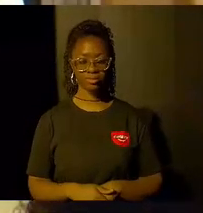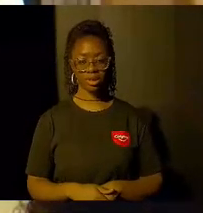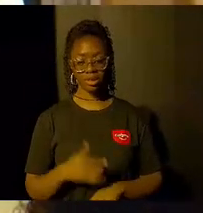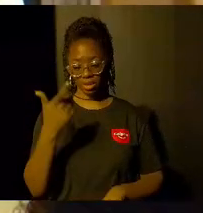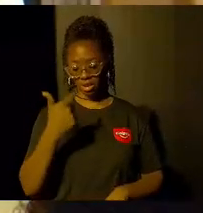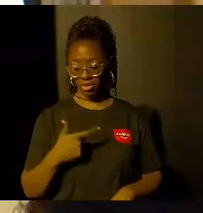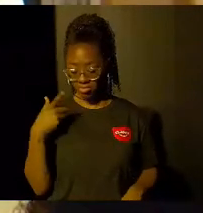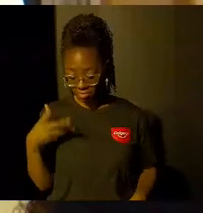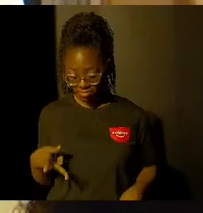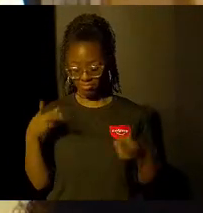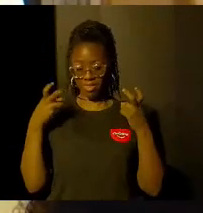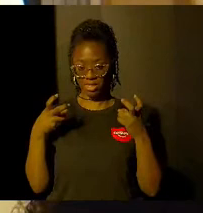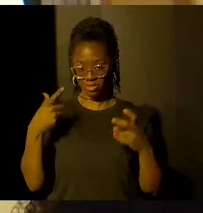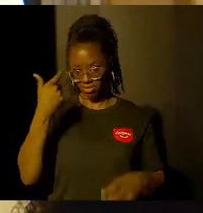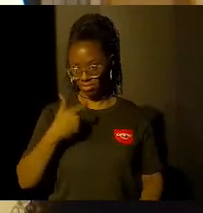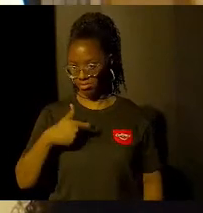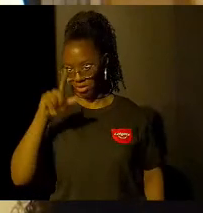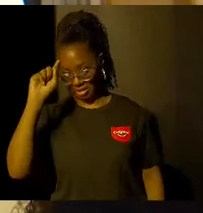Negra